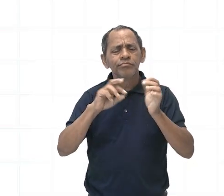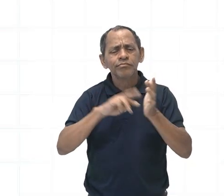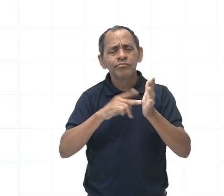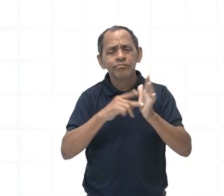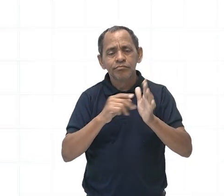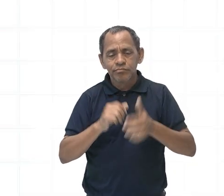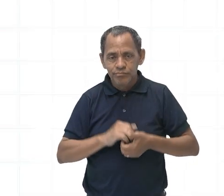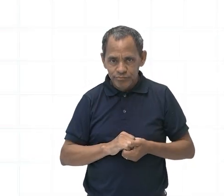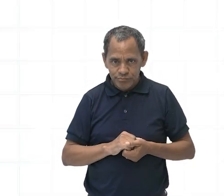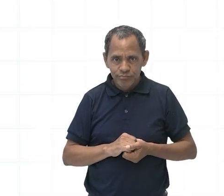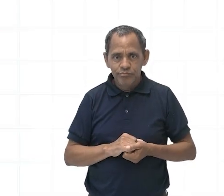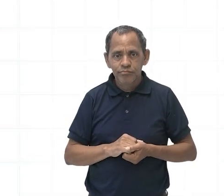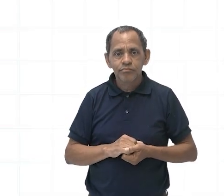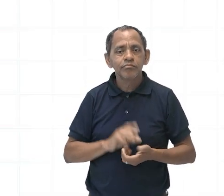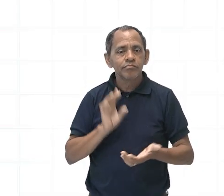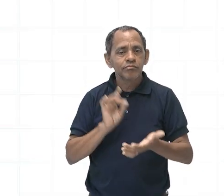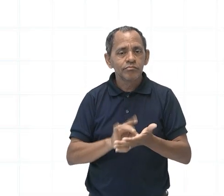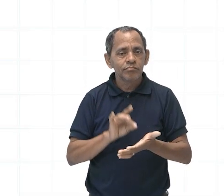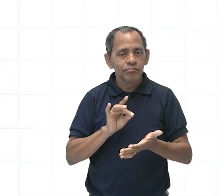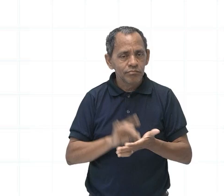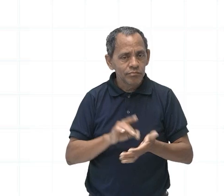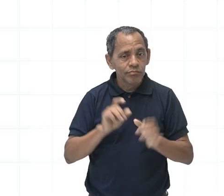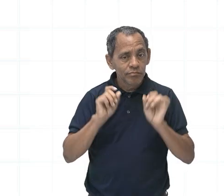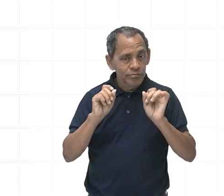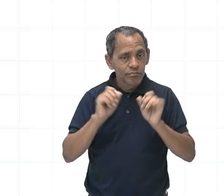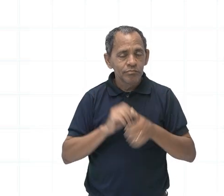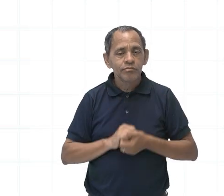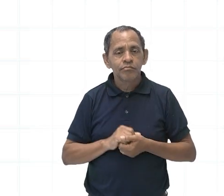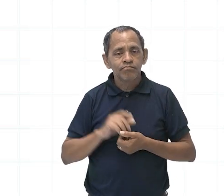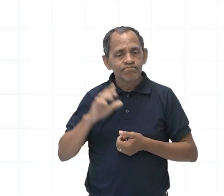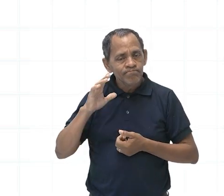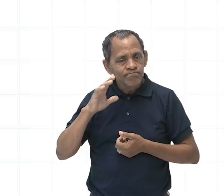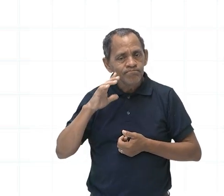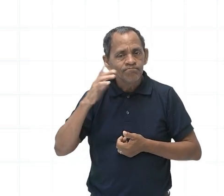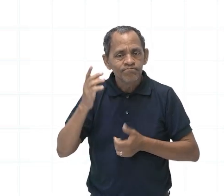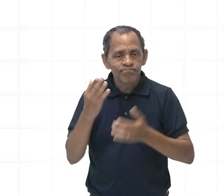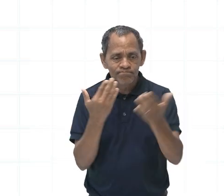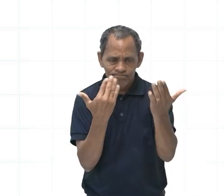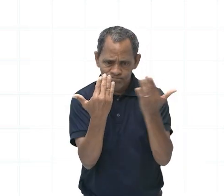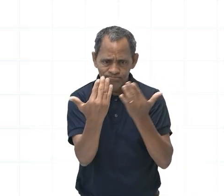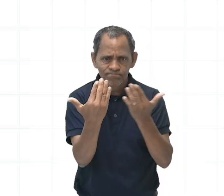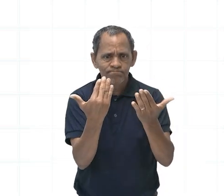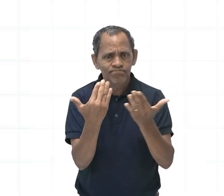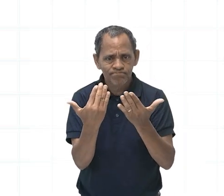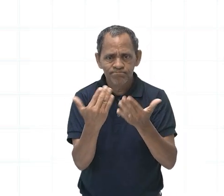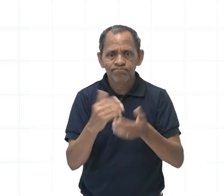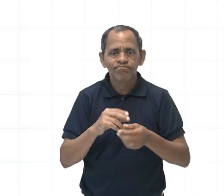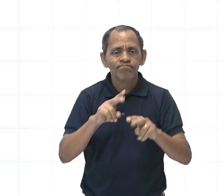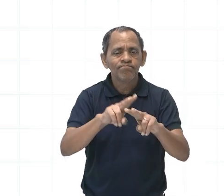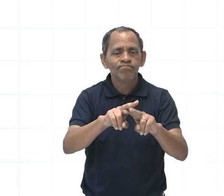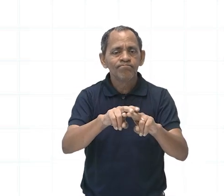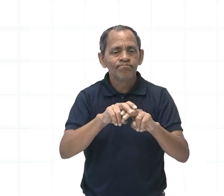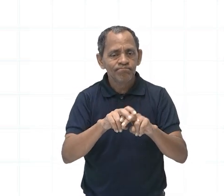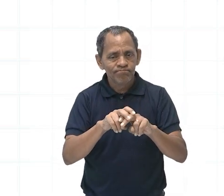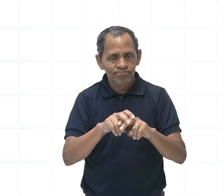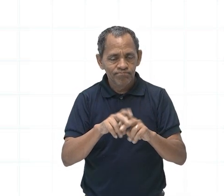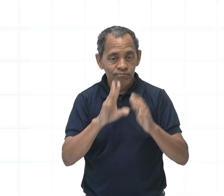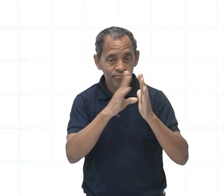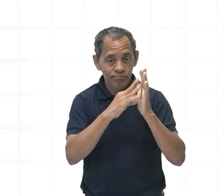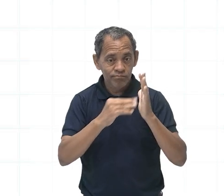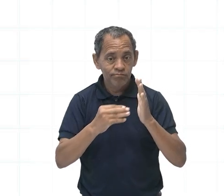linguístico? É justamente aquilo que resulta da comparação indevida entre o